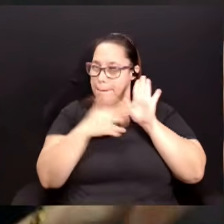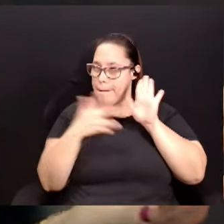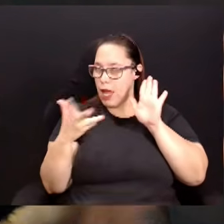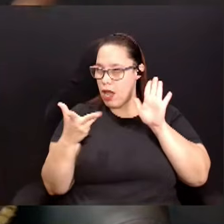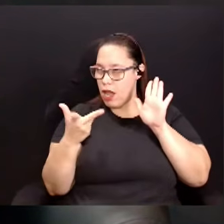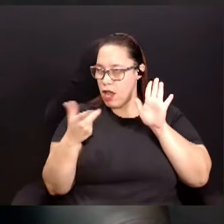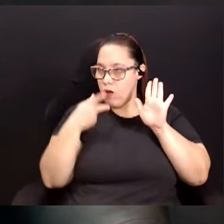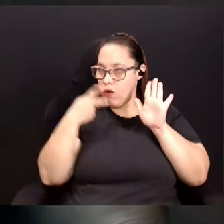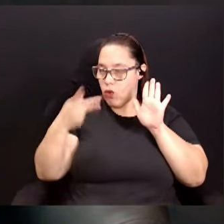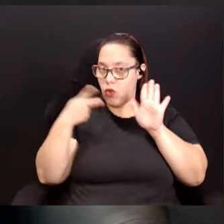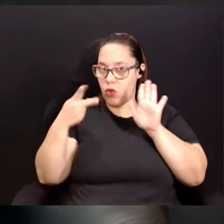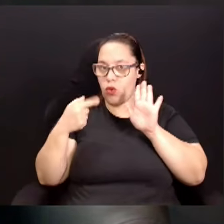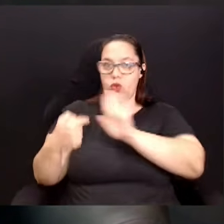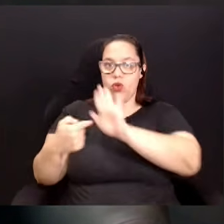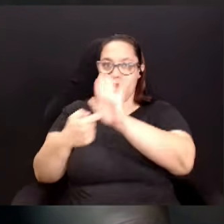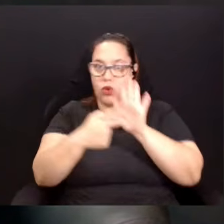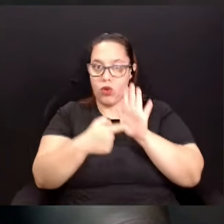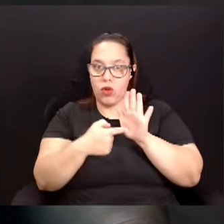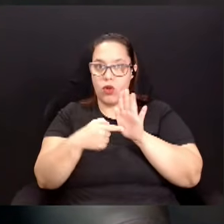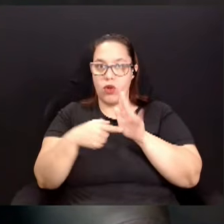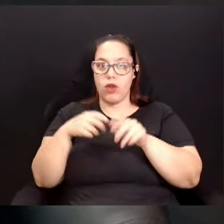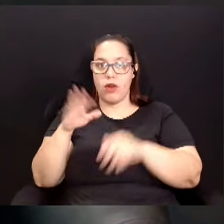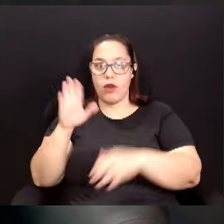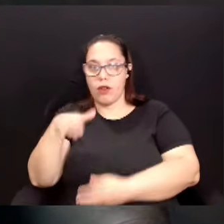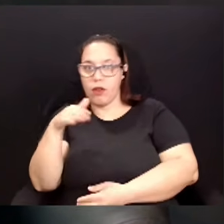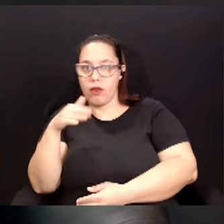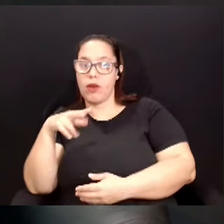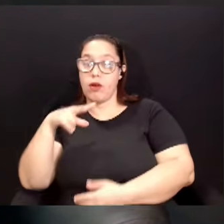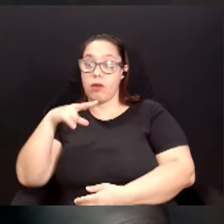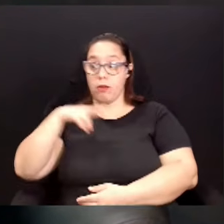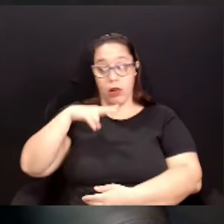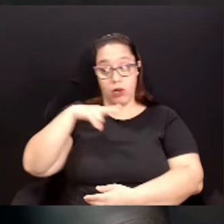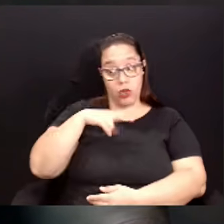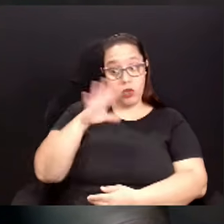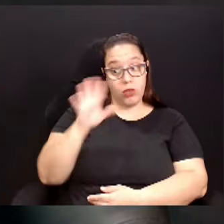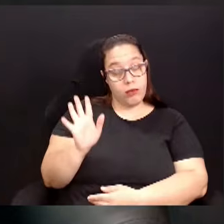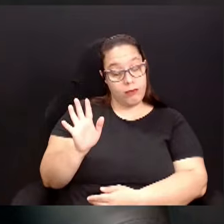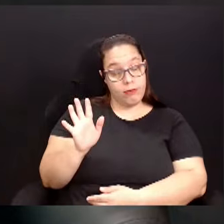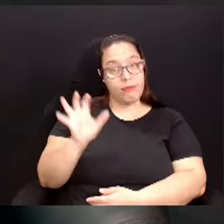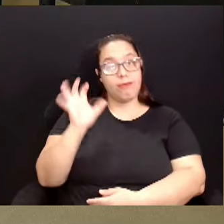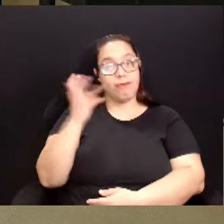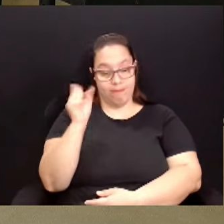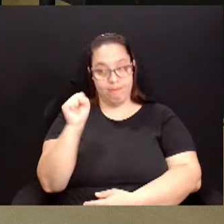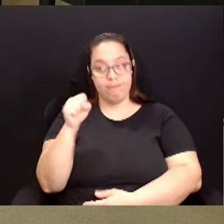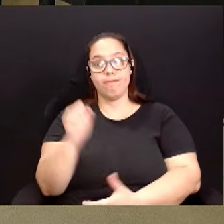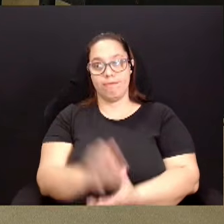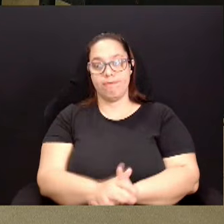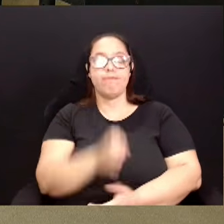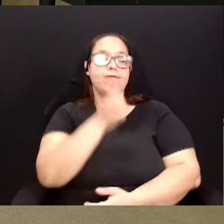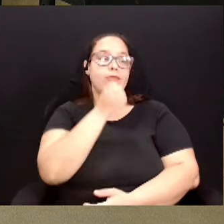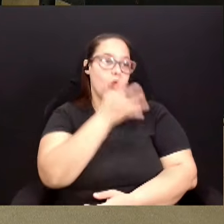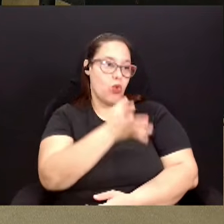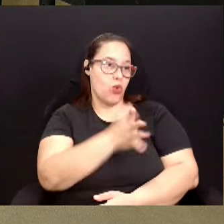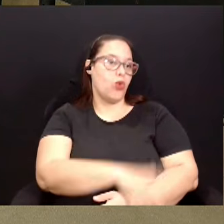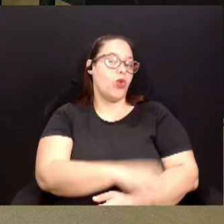de todo mundo, pode dar aquele toque ali no particular. Então, pode acontecer sim. Muito bem. Ô, Cris,